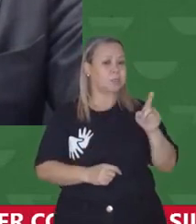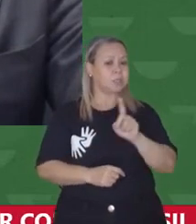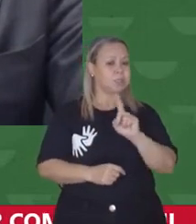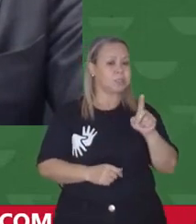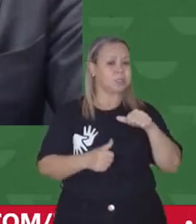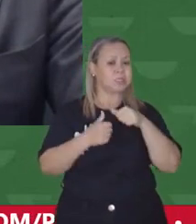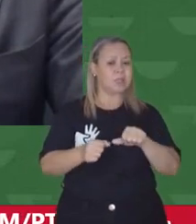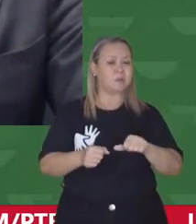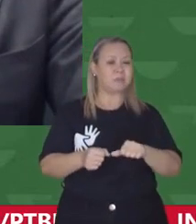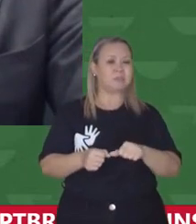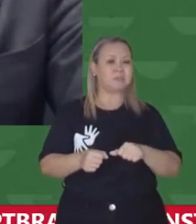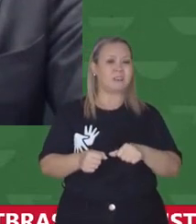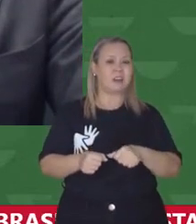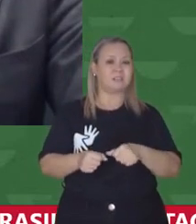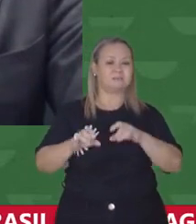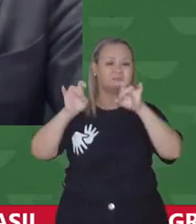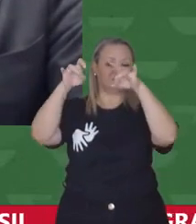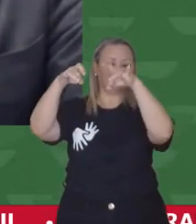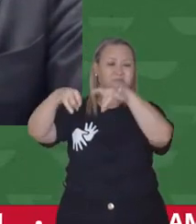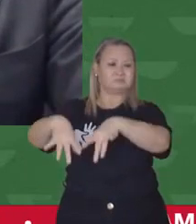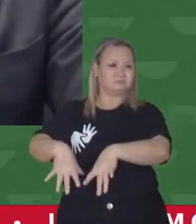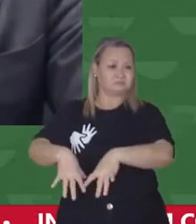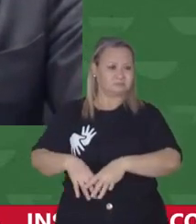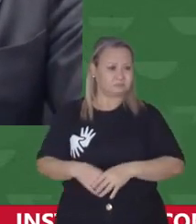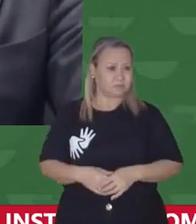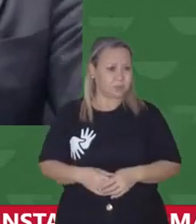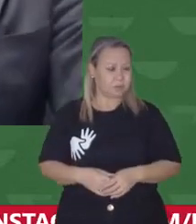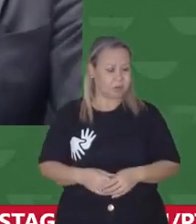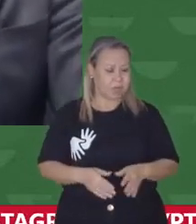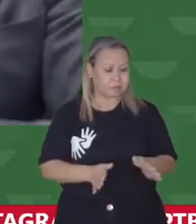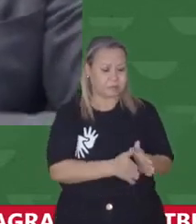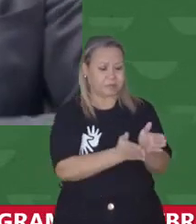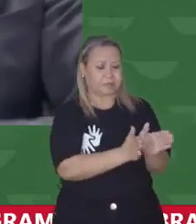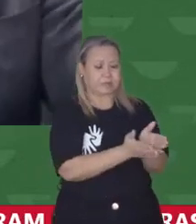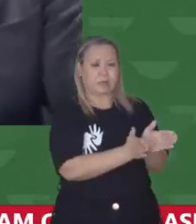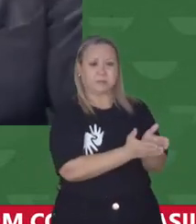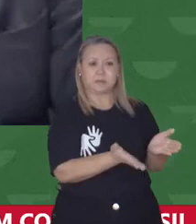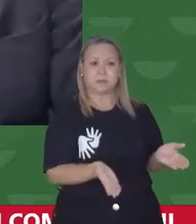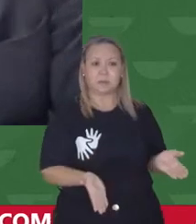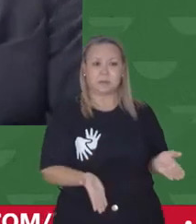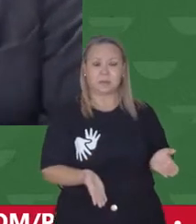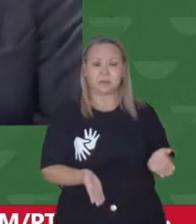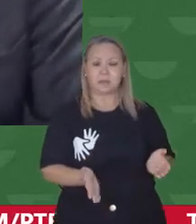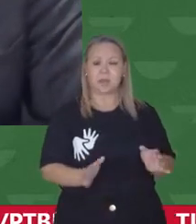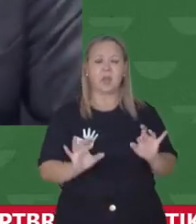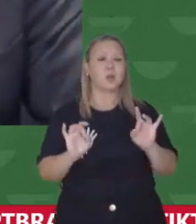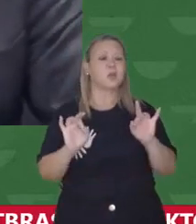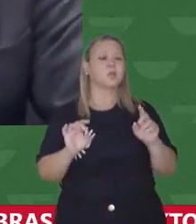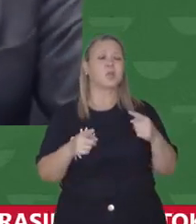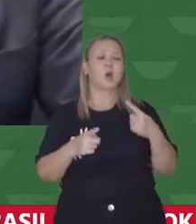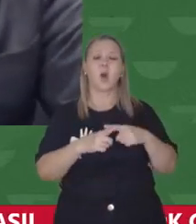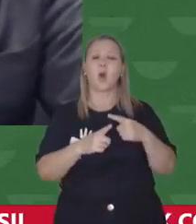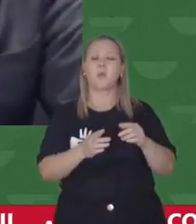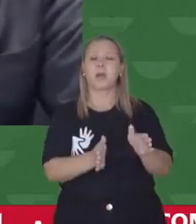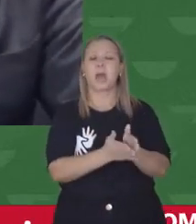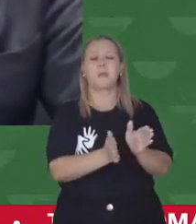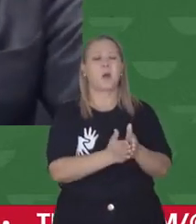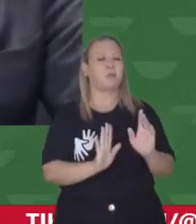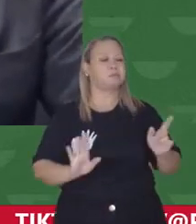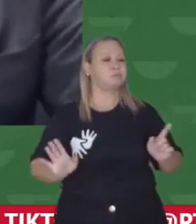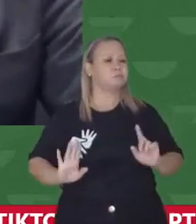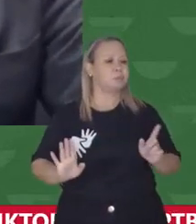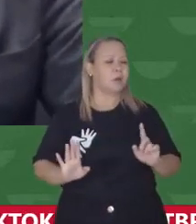condenado à miséria, à pobreza, simplesmente porque você nasceu de uma família mais pobre, que você